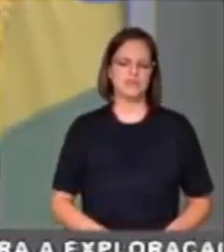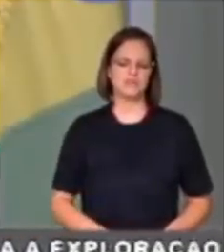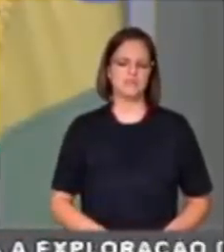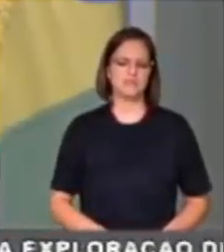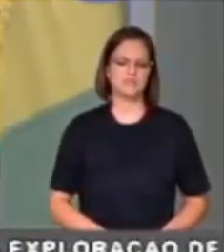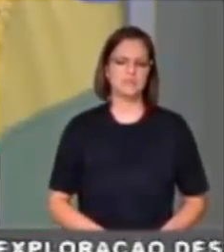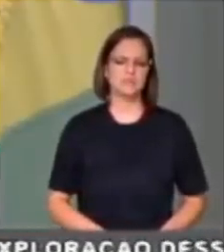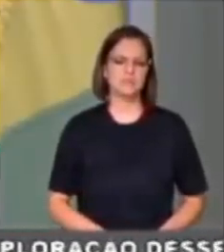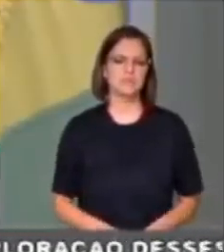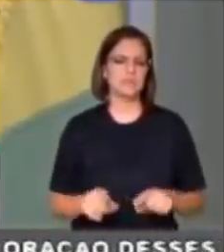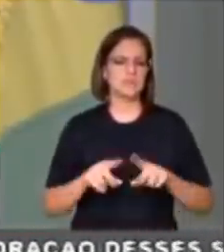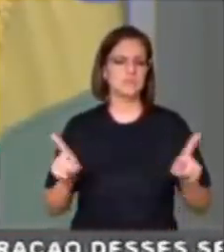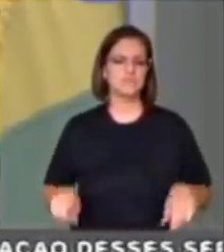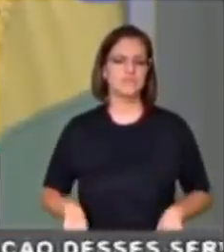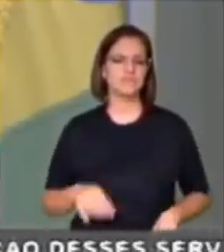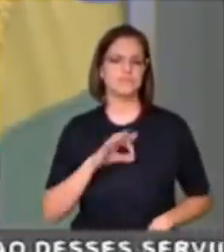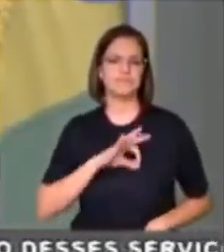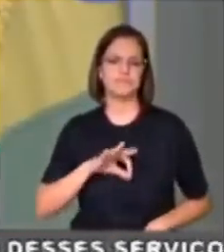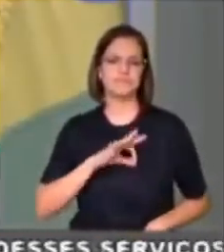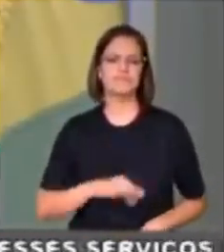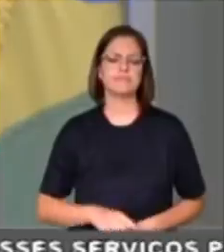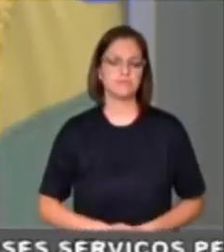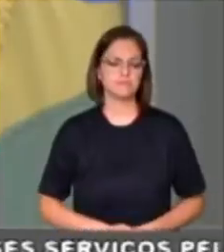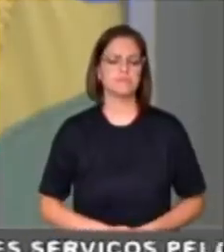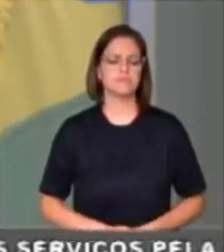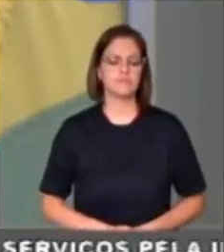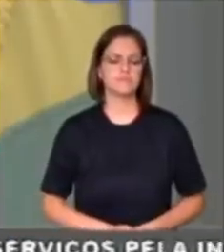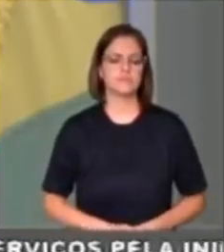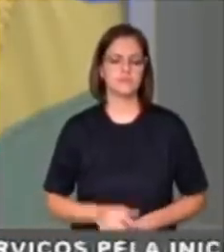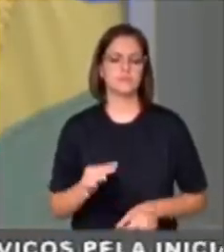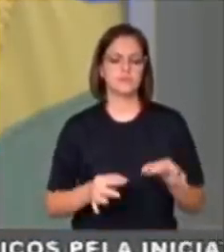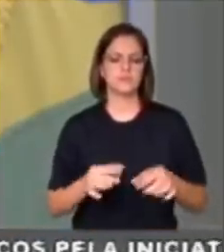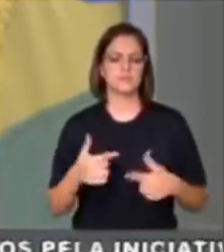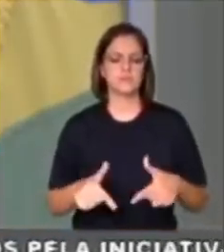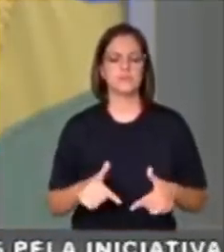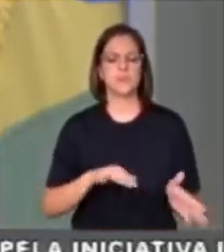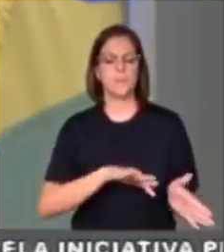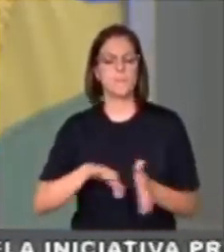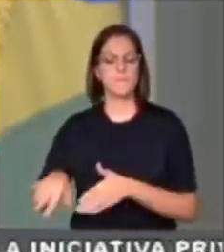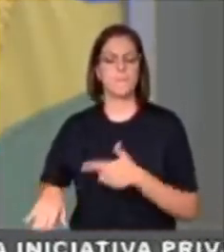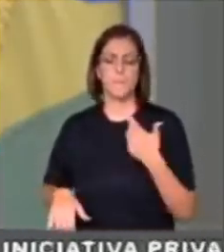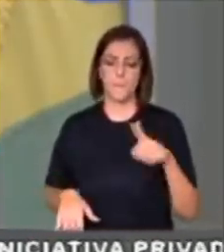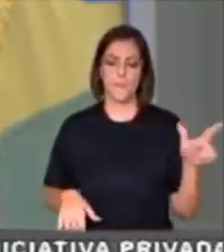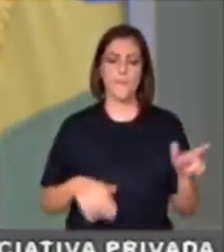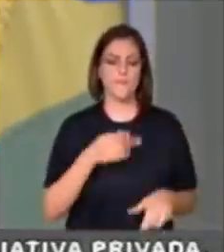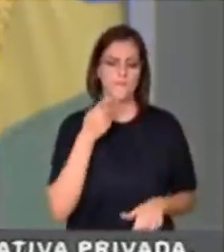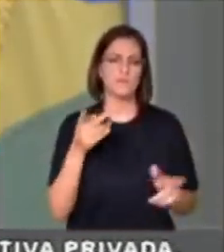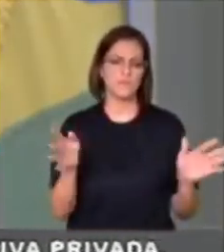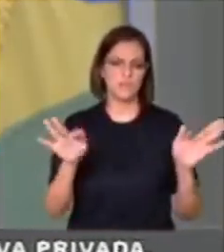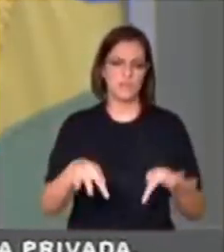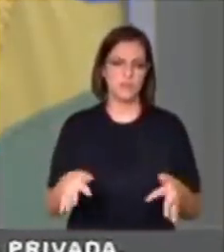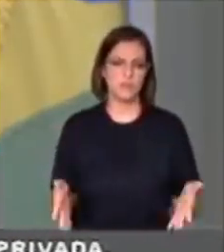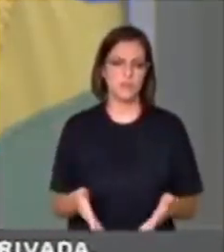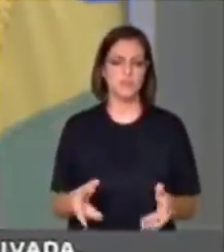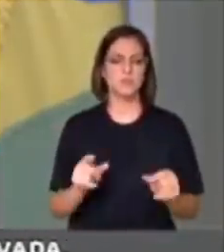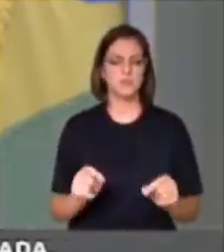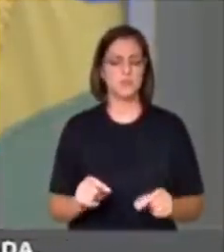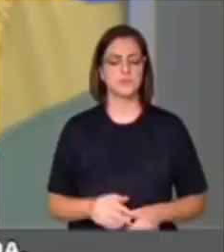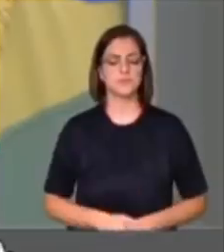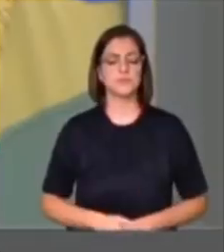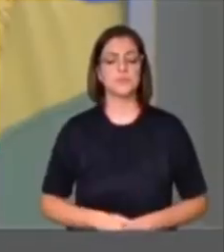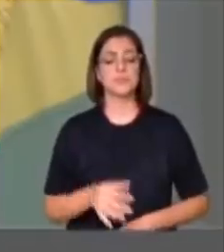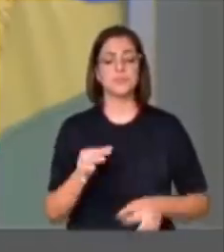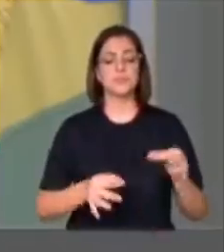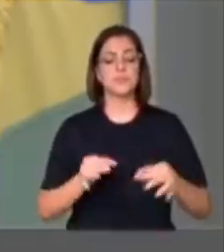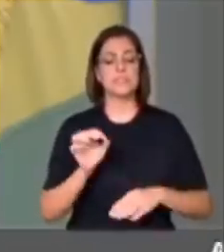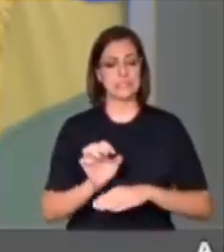em recursos humanos por parte da Justiça do Trabalho. E outro ponto, senhor presidente, para finalizar, é que para as justiças